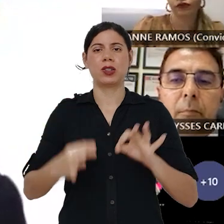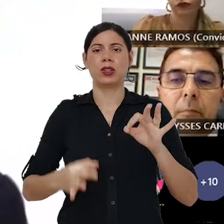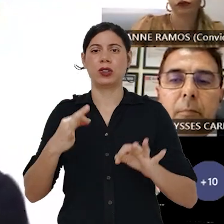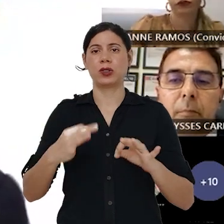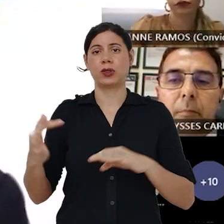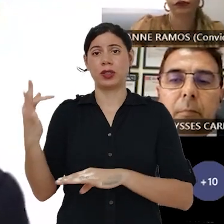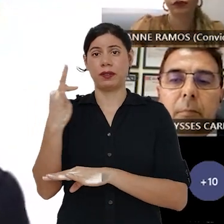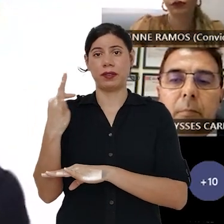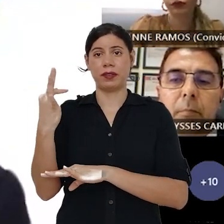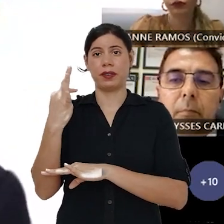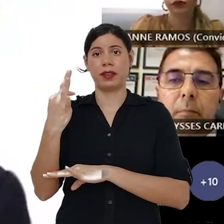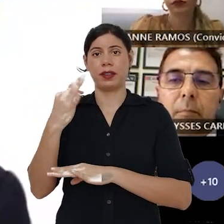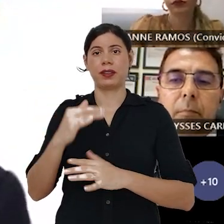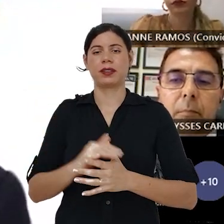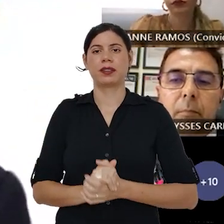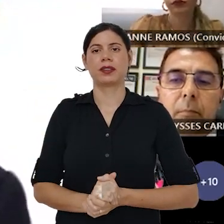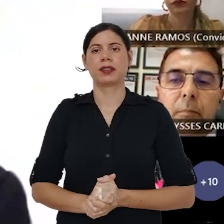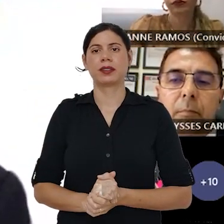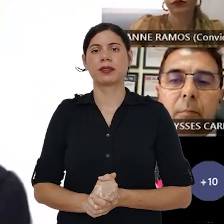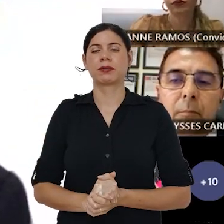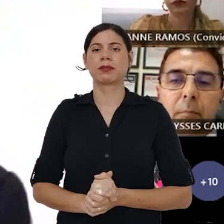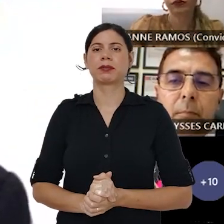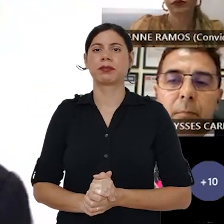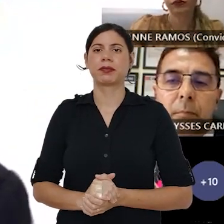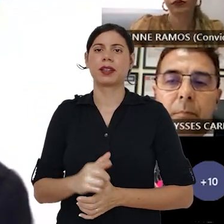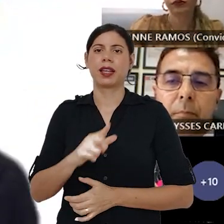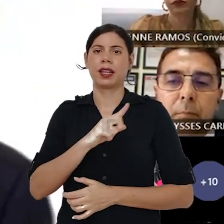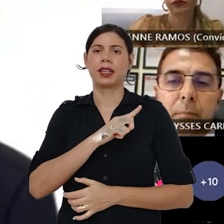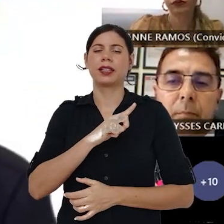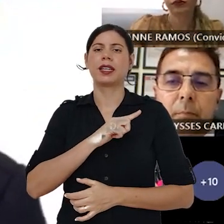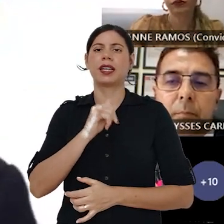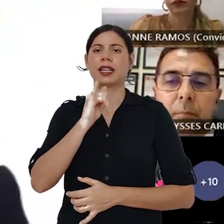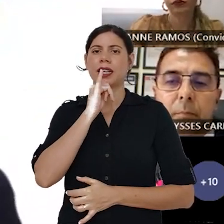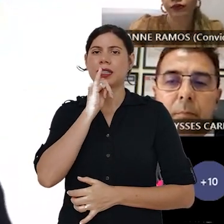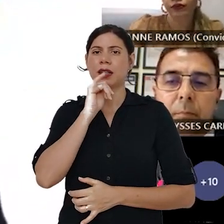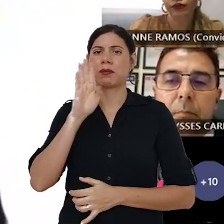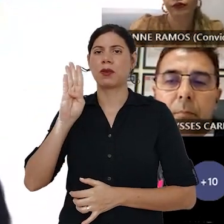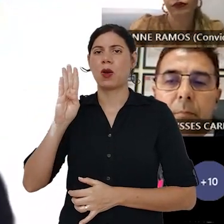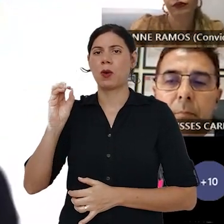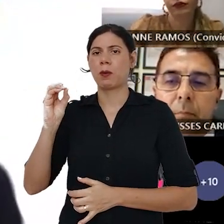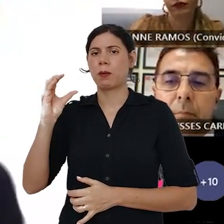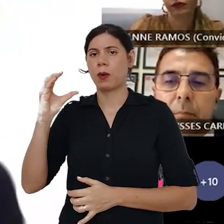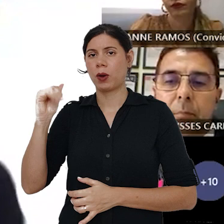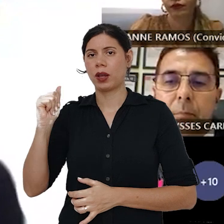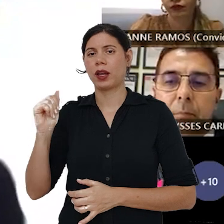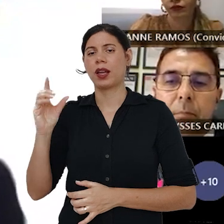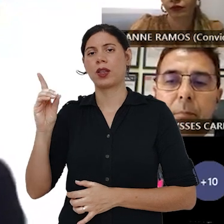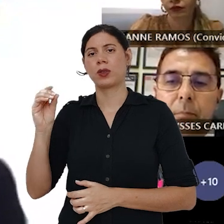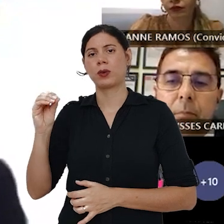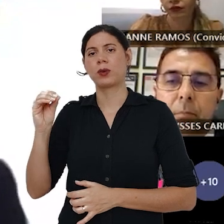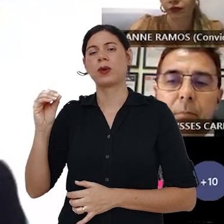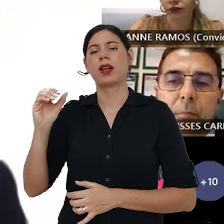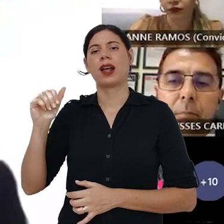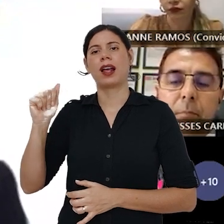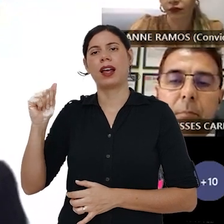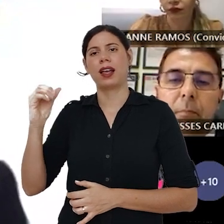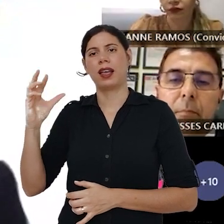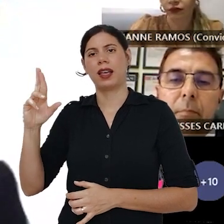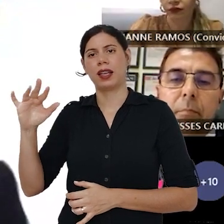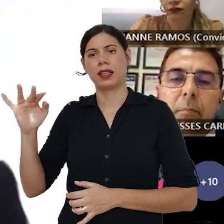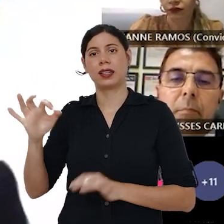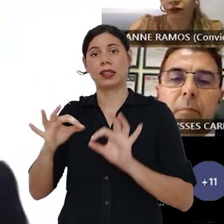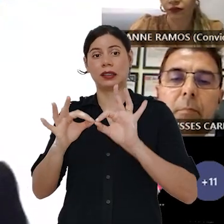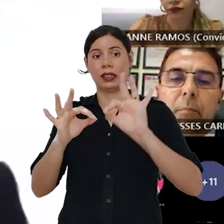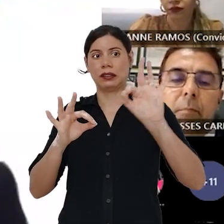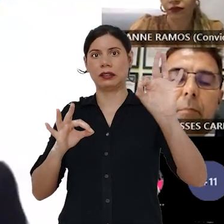Justiça Federal em sua geografia. Então, nós temos o caso de Boca do Acre, que está a mais de 1.000 quilômetros de distância